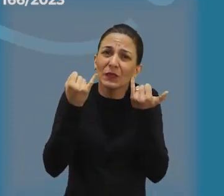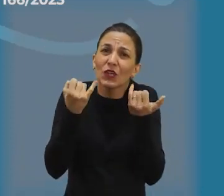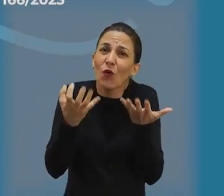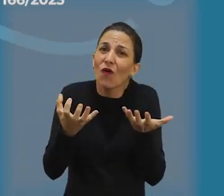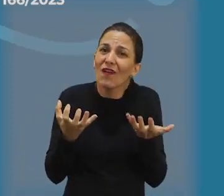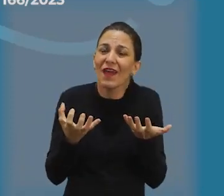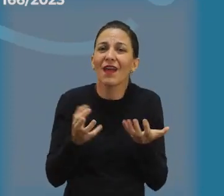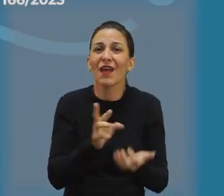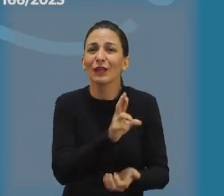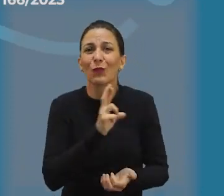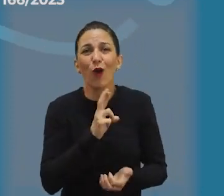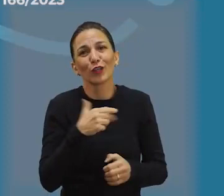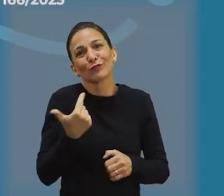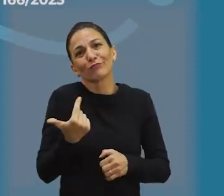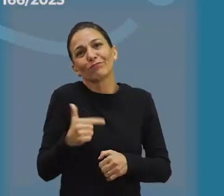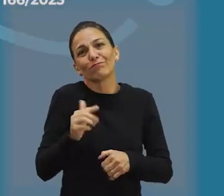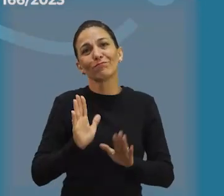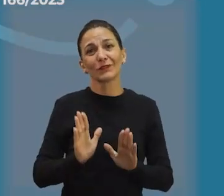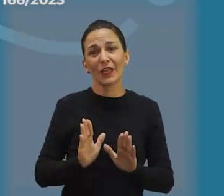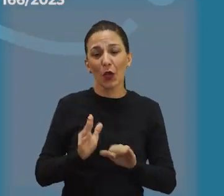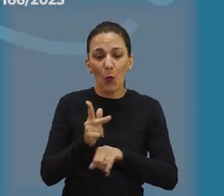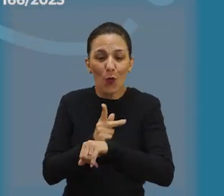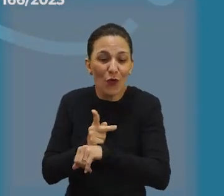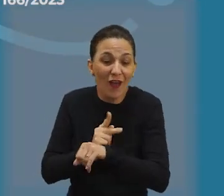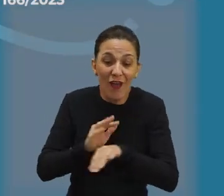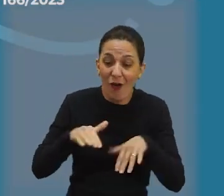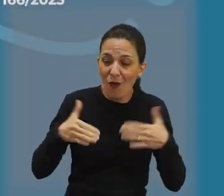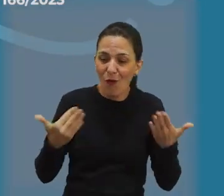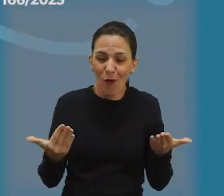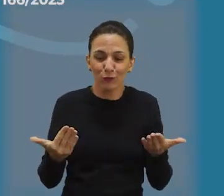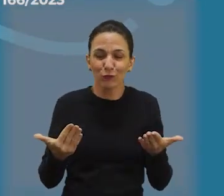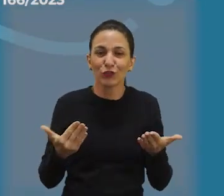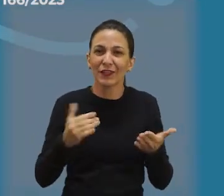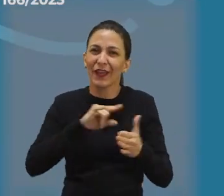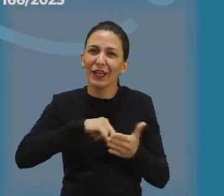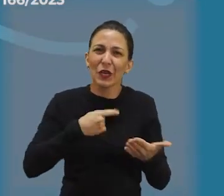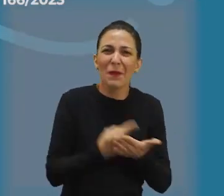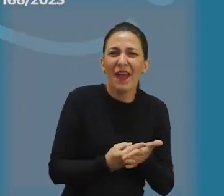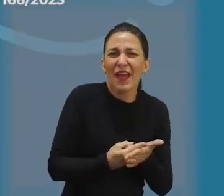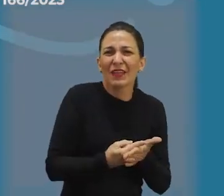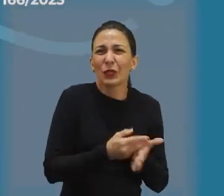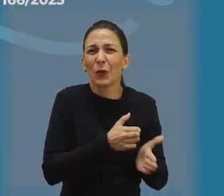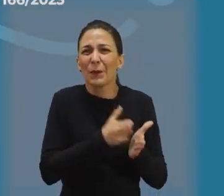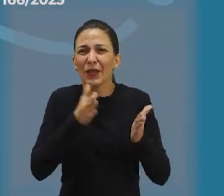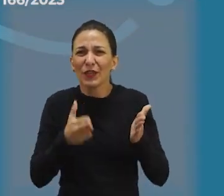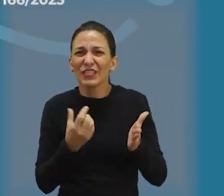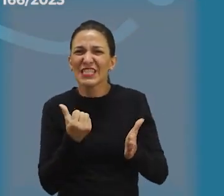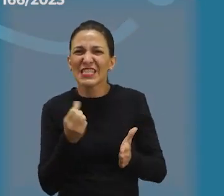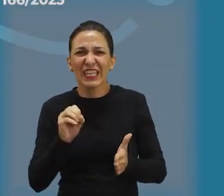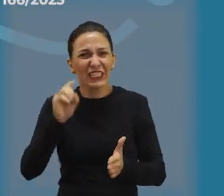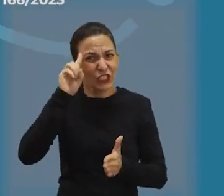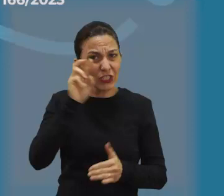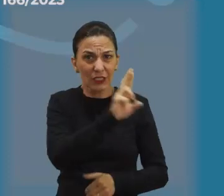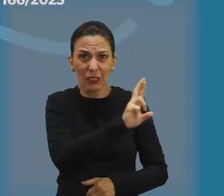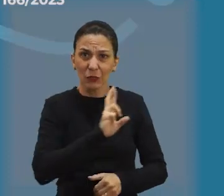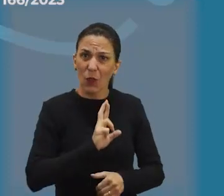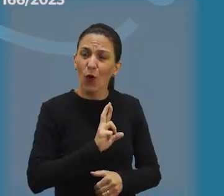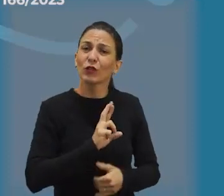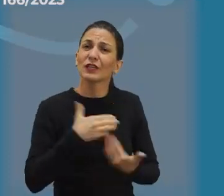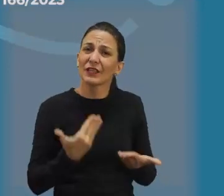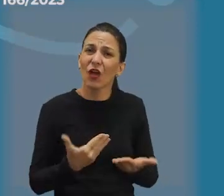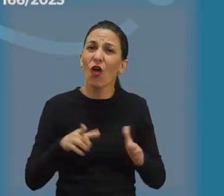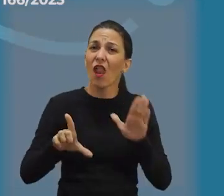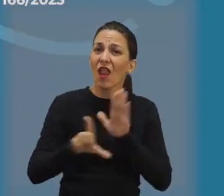saber dessas obras e Infelizmente essa resposta não existe né não tem onde procurar teria que fazer um requerimento esperar 60 dias